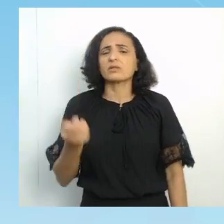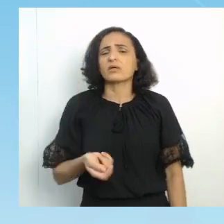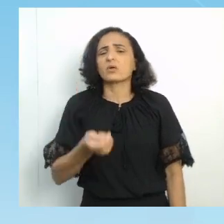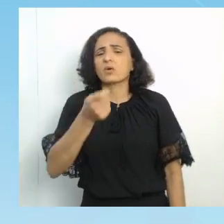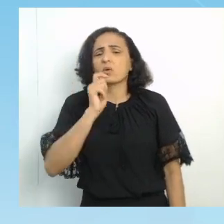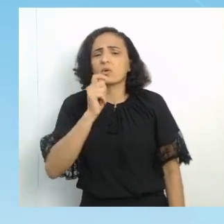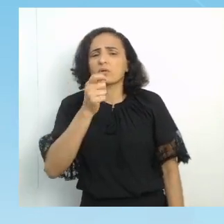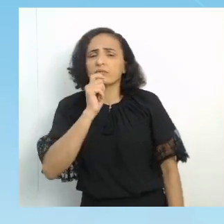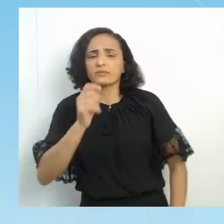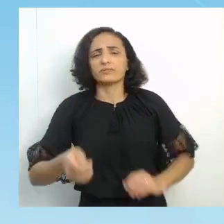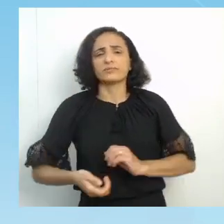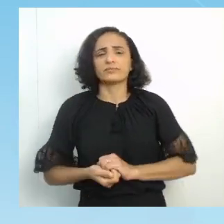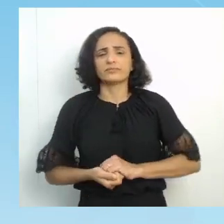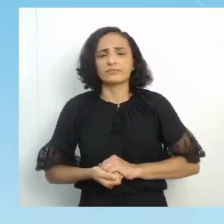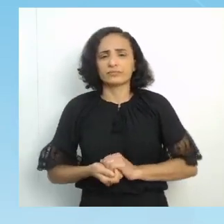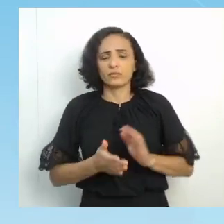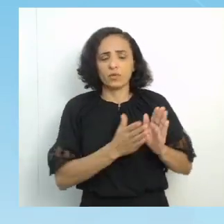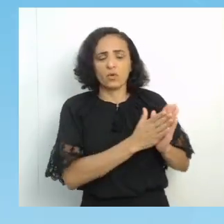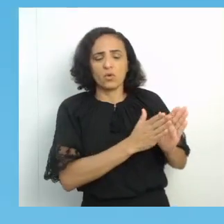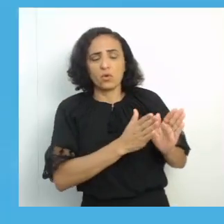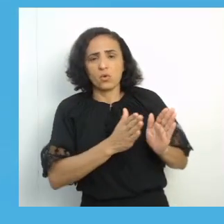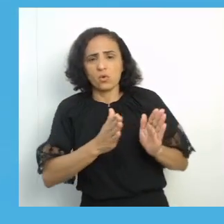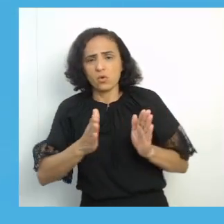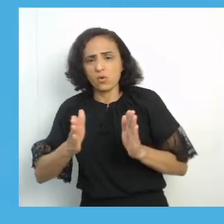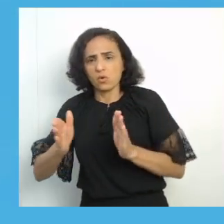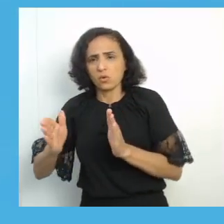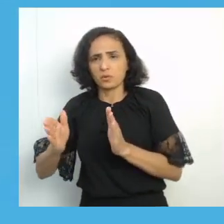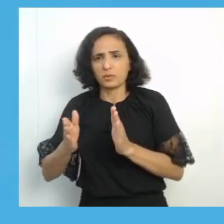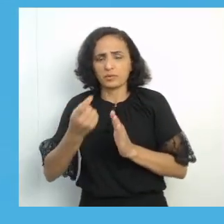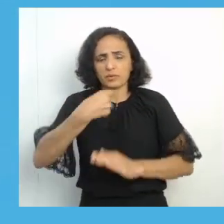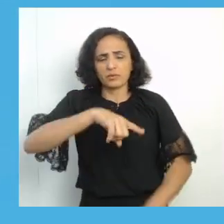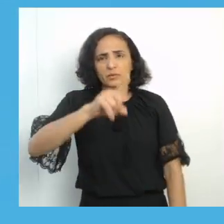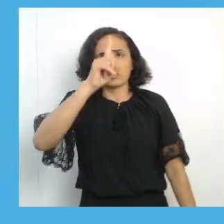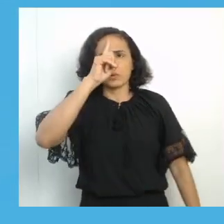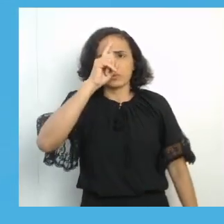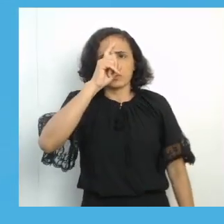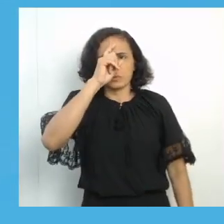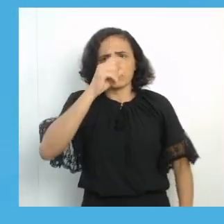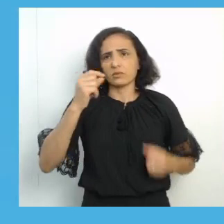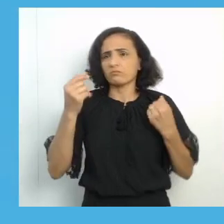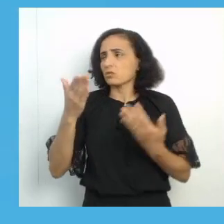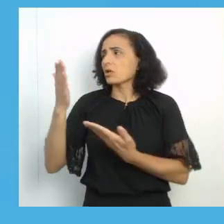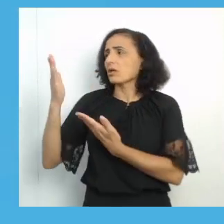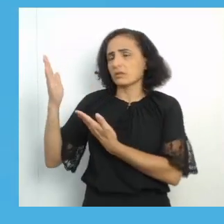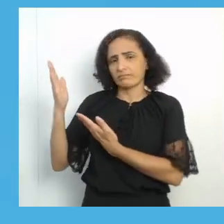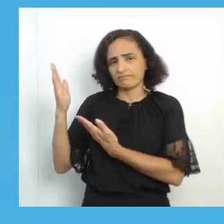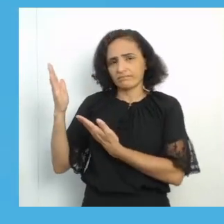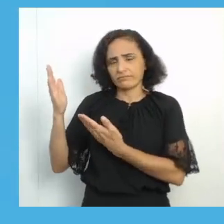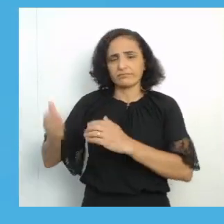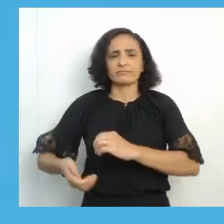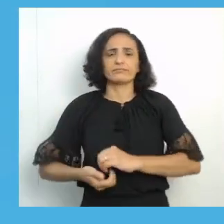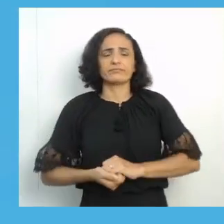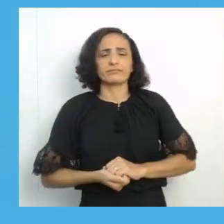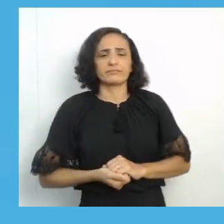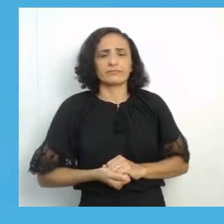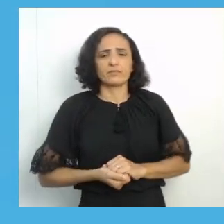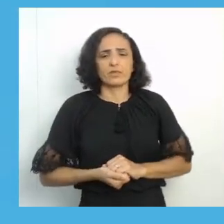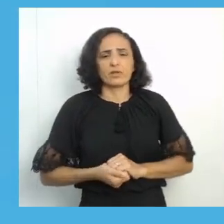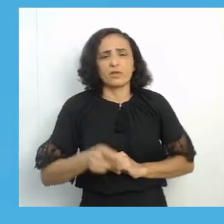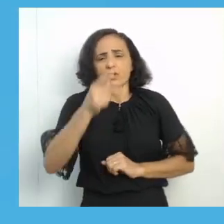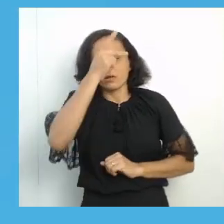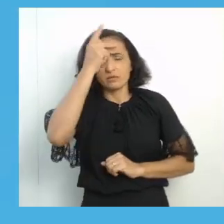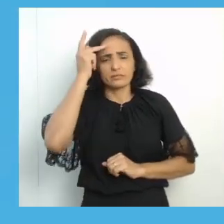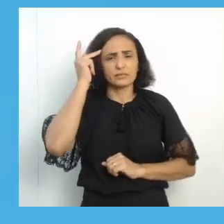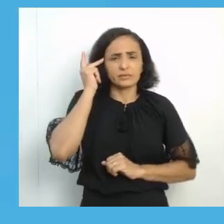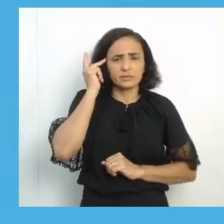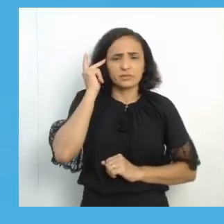Na falha ali do tratamento ambulatorial, também o paciente que não consegue manter, né, abstinente ali